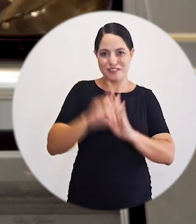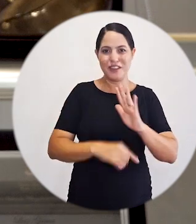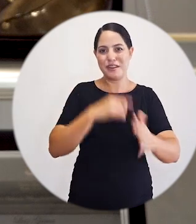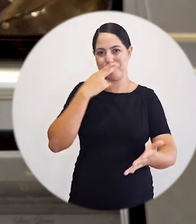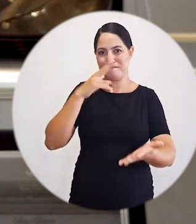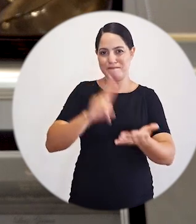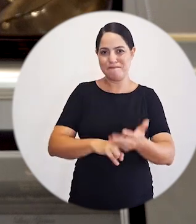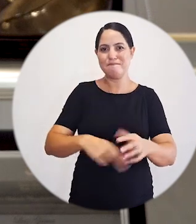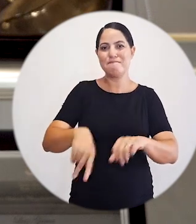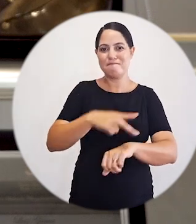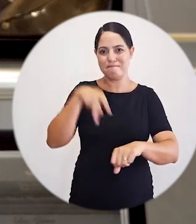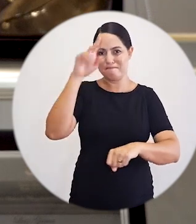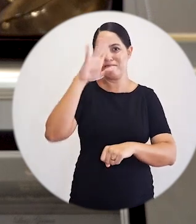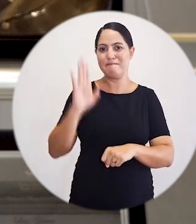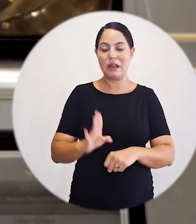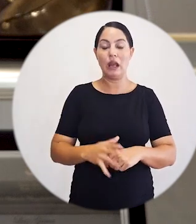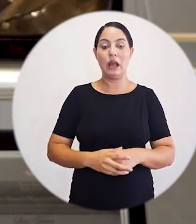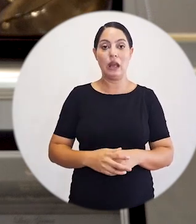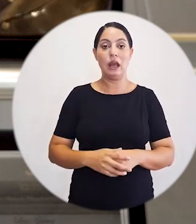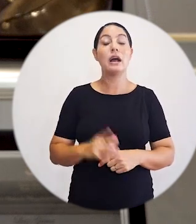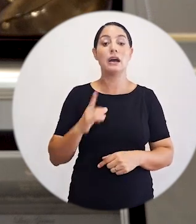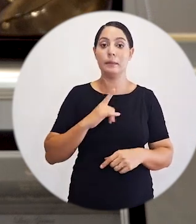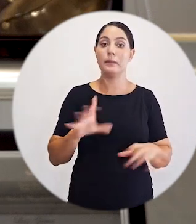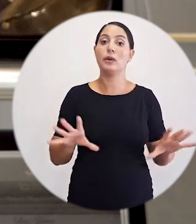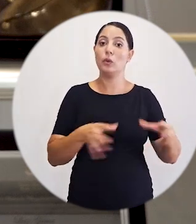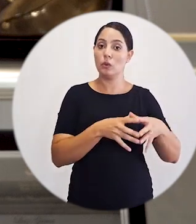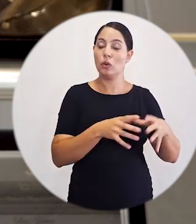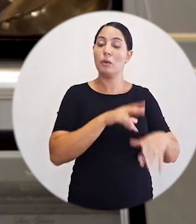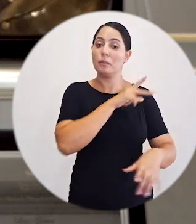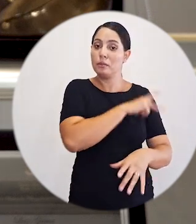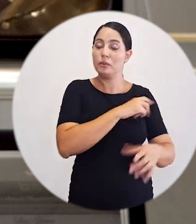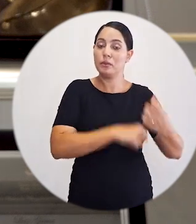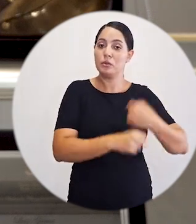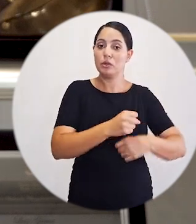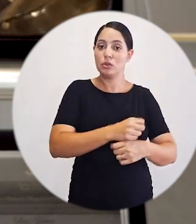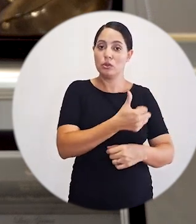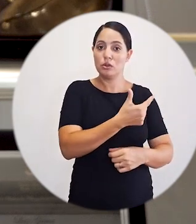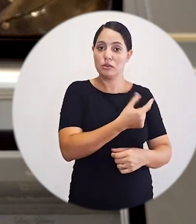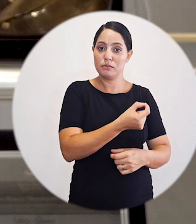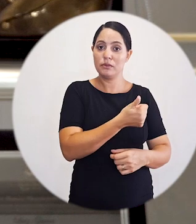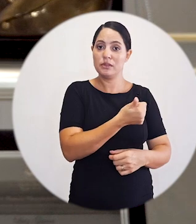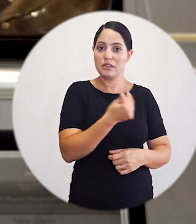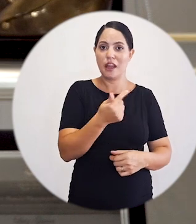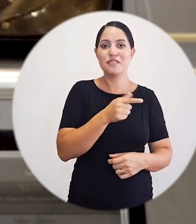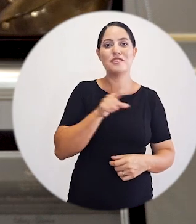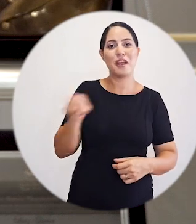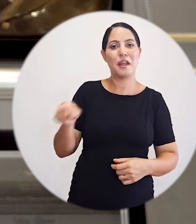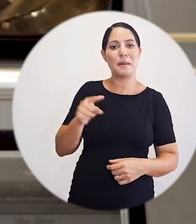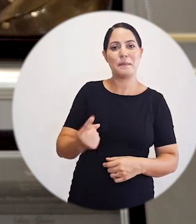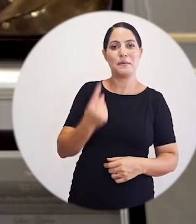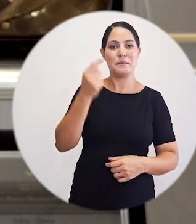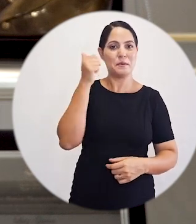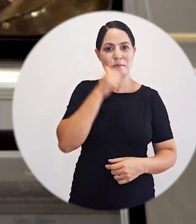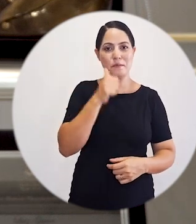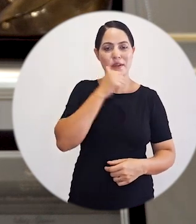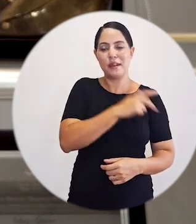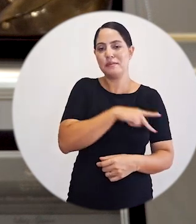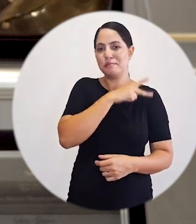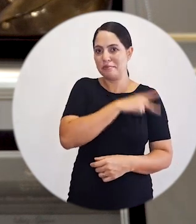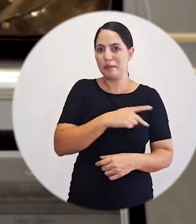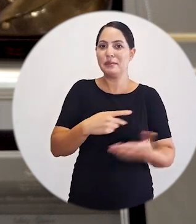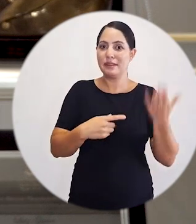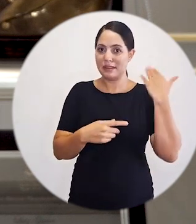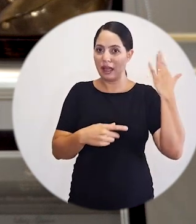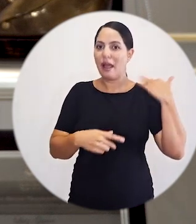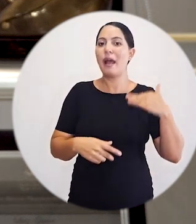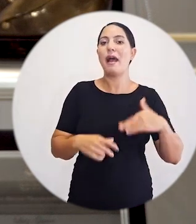O documento histórico é uma das primeiras cartas de direito que se tem notícia no país. Reconhecida pela seccional da OAB no Piauí em